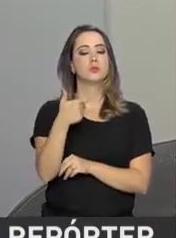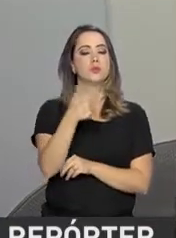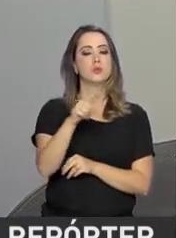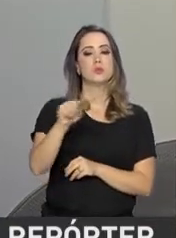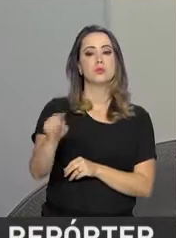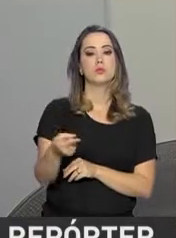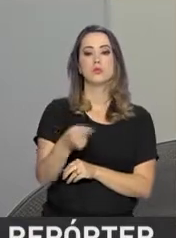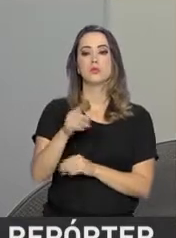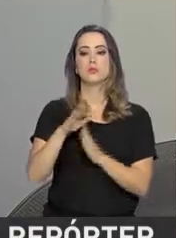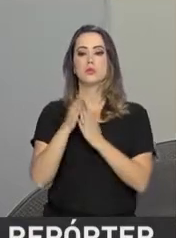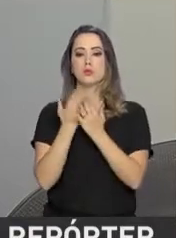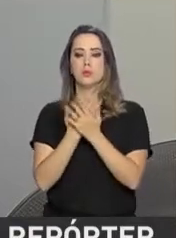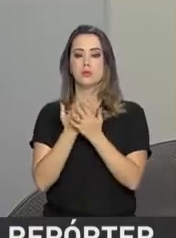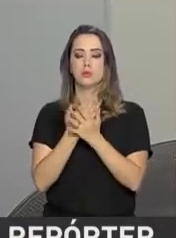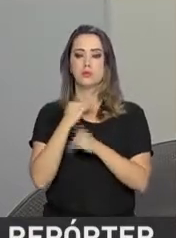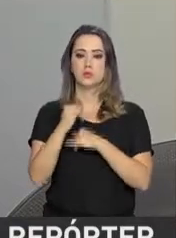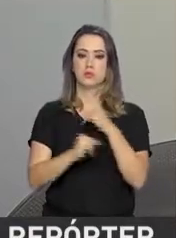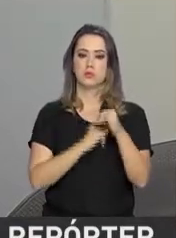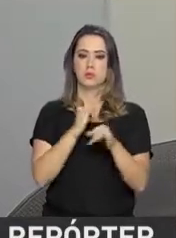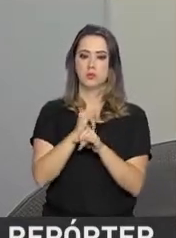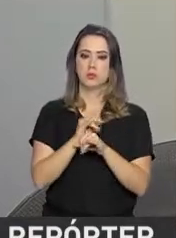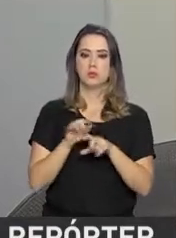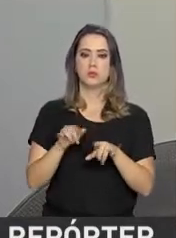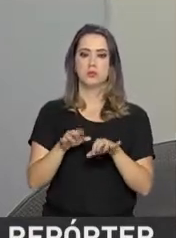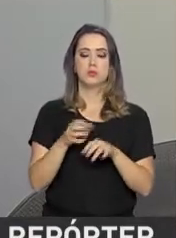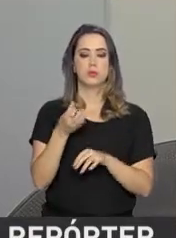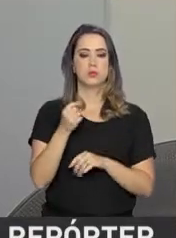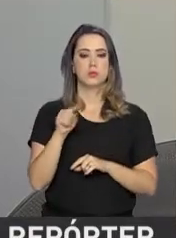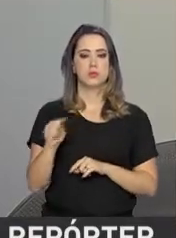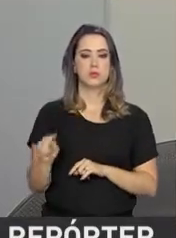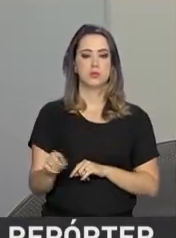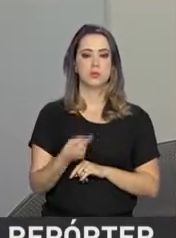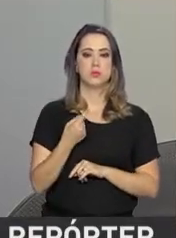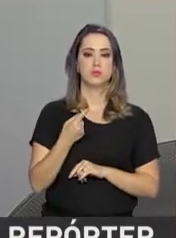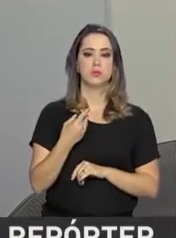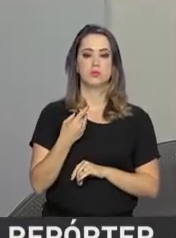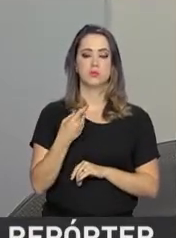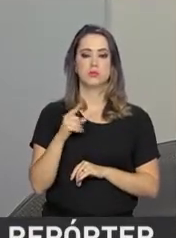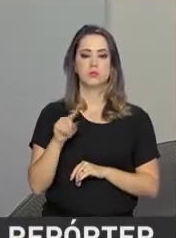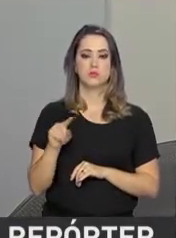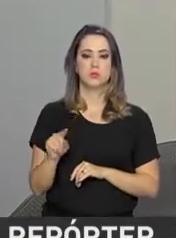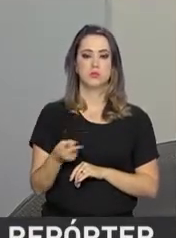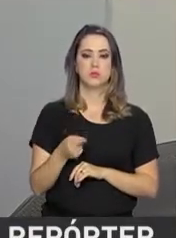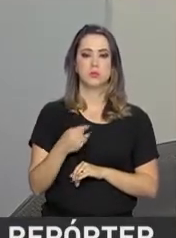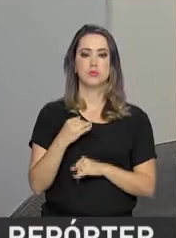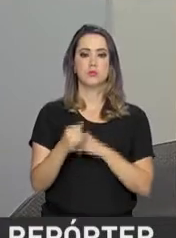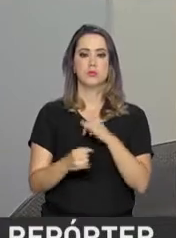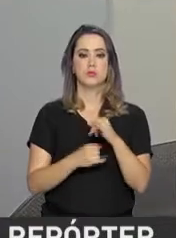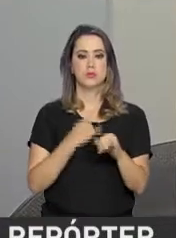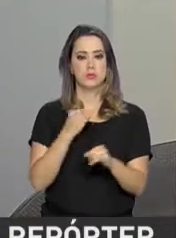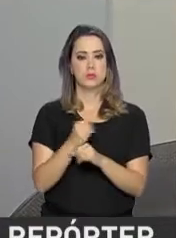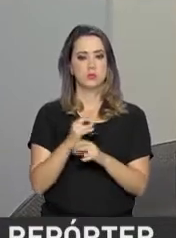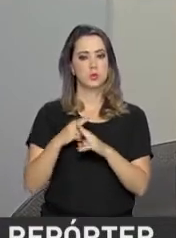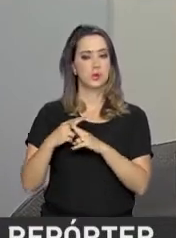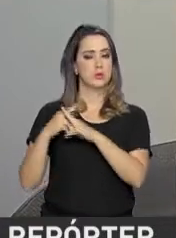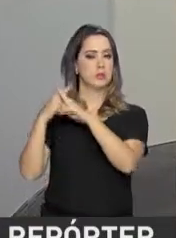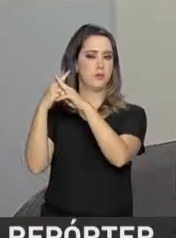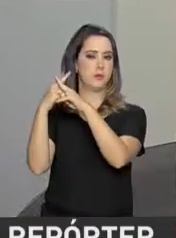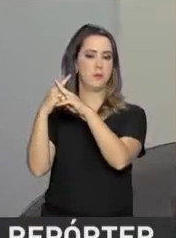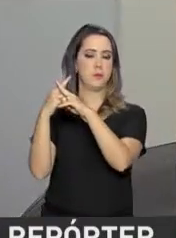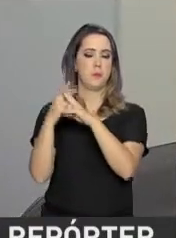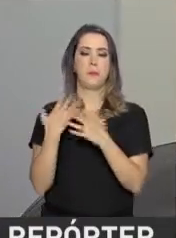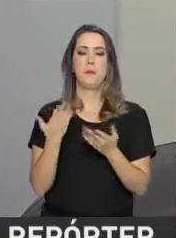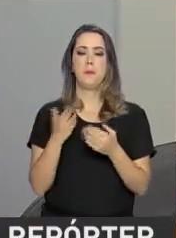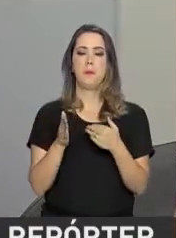com conexão terrestre e 6.000 escola com é conexão satelital então nesse